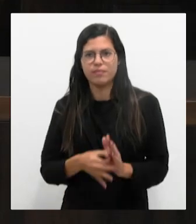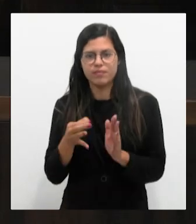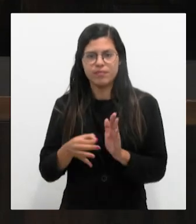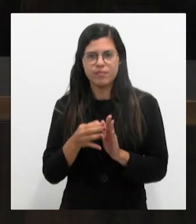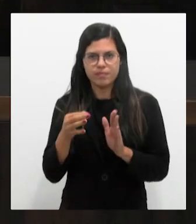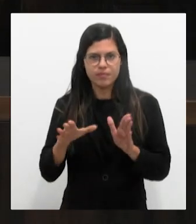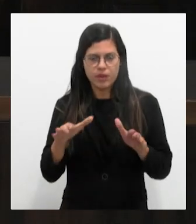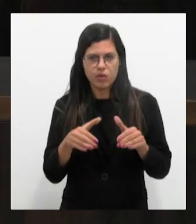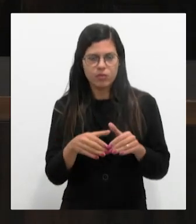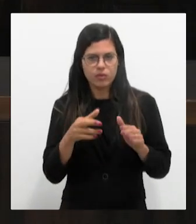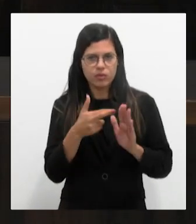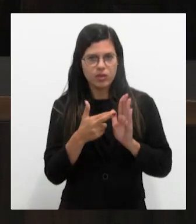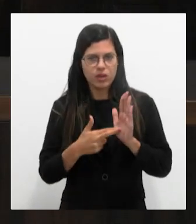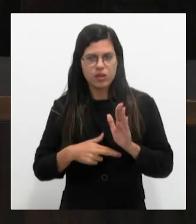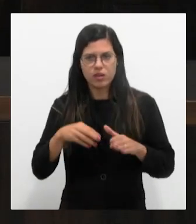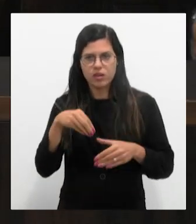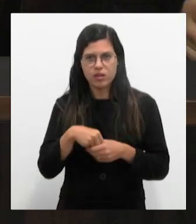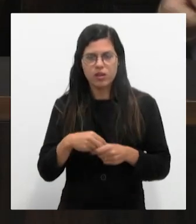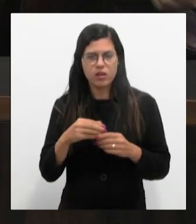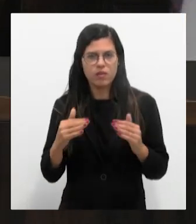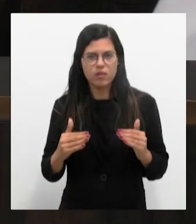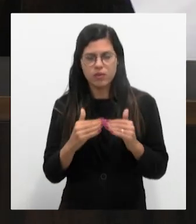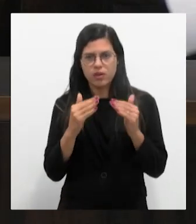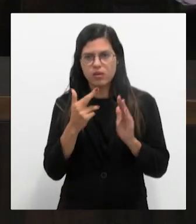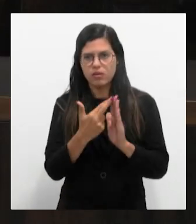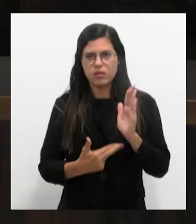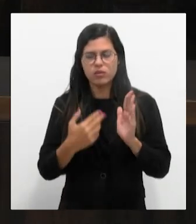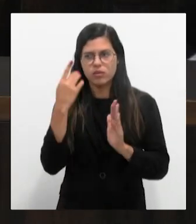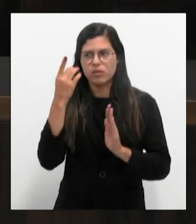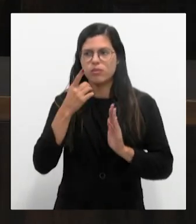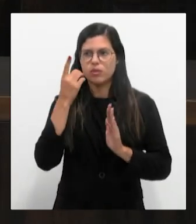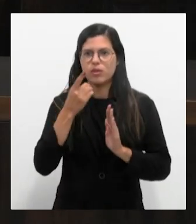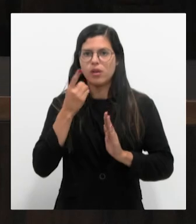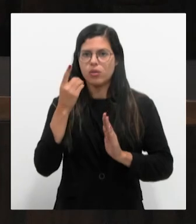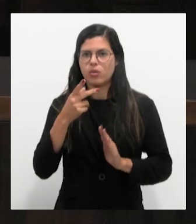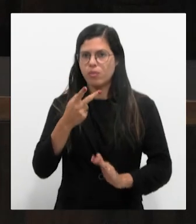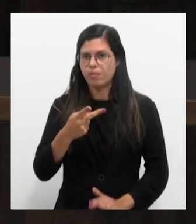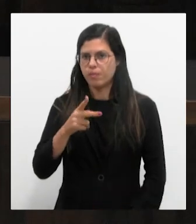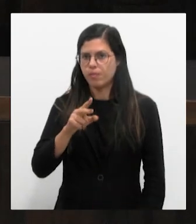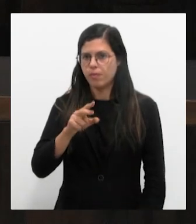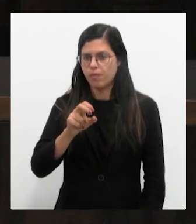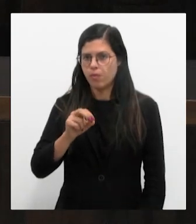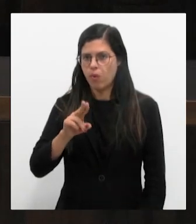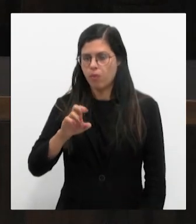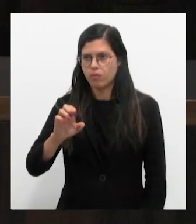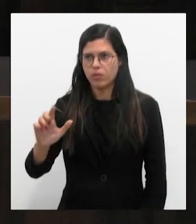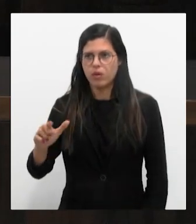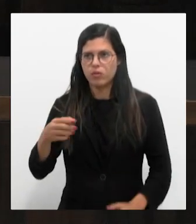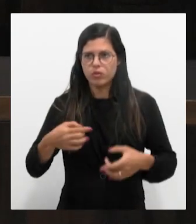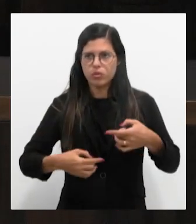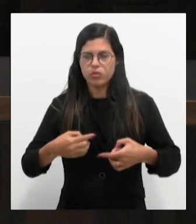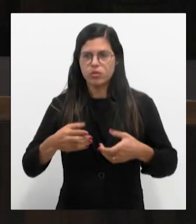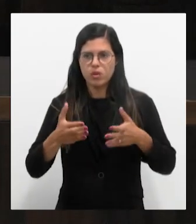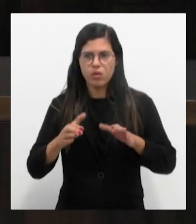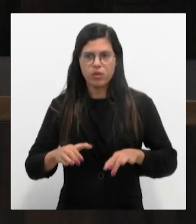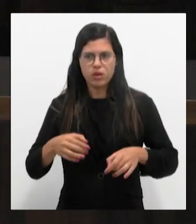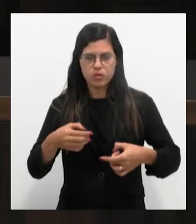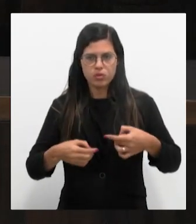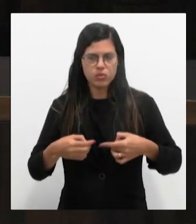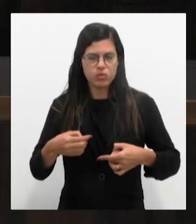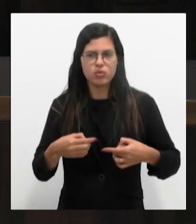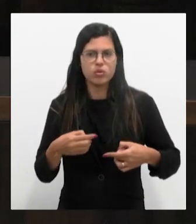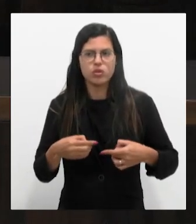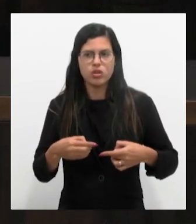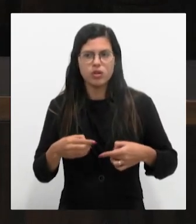Preposições Externas favorável. Relator, deputado Felipe Poubel. Em discussão. Não havendo quem